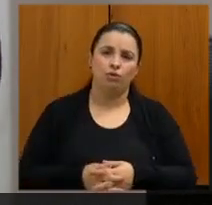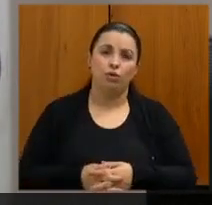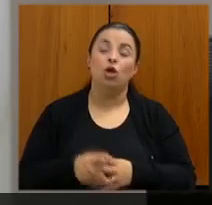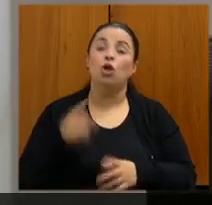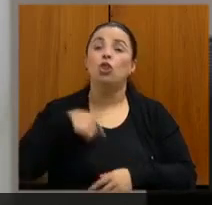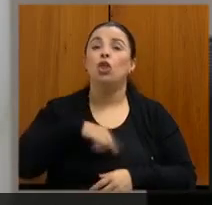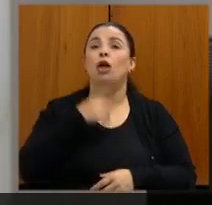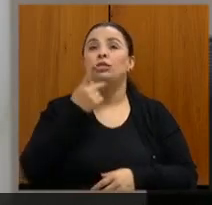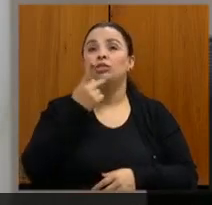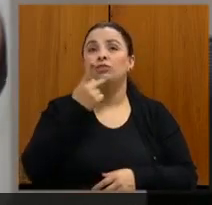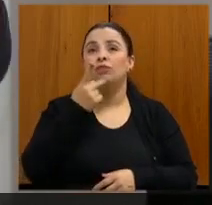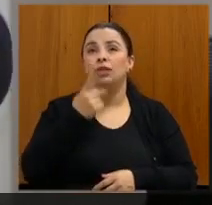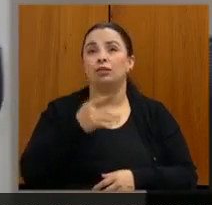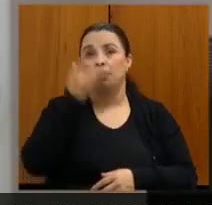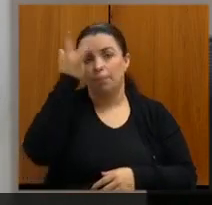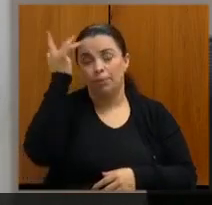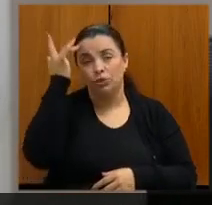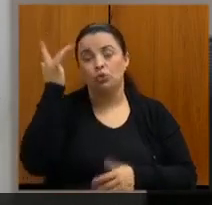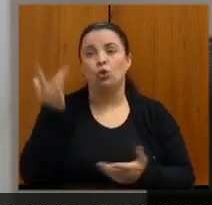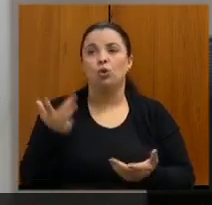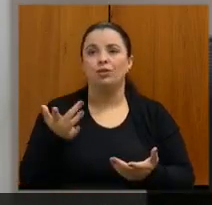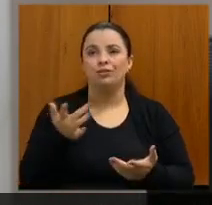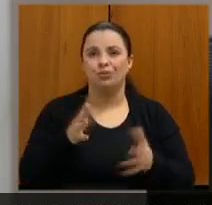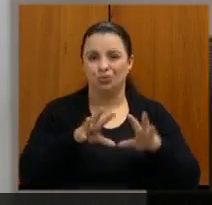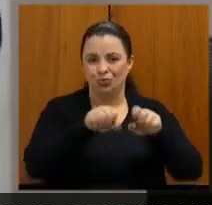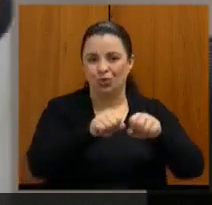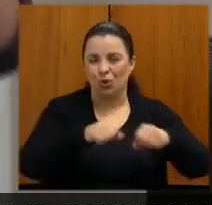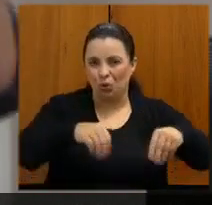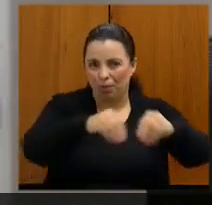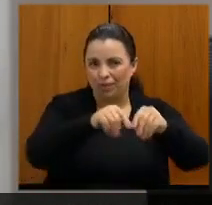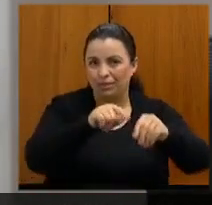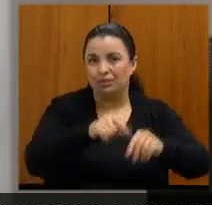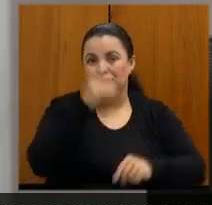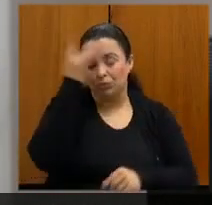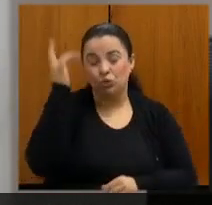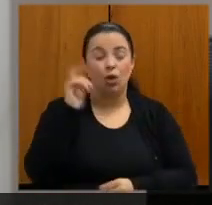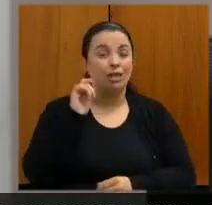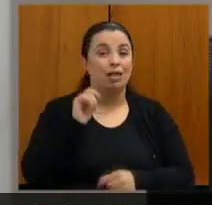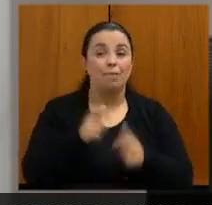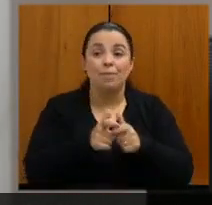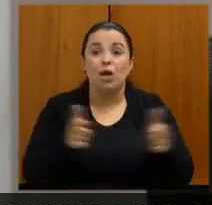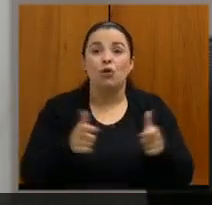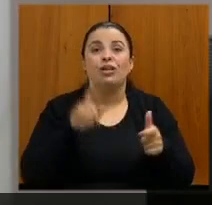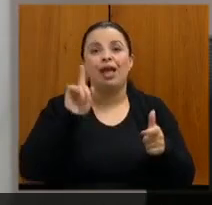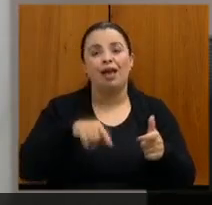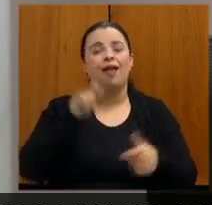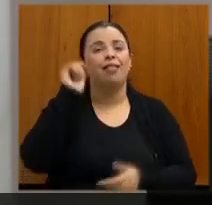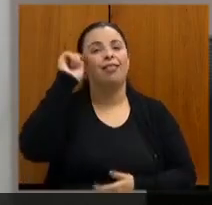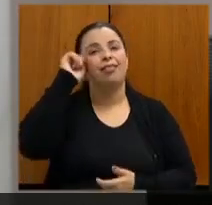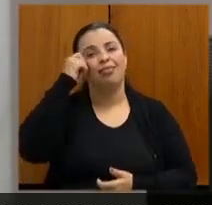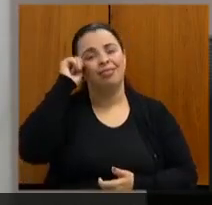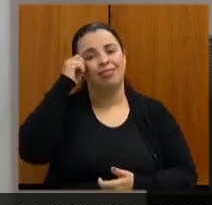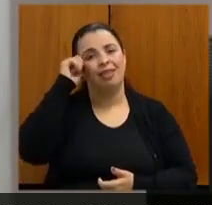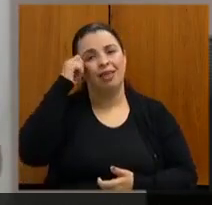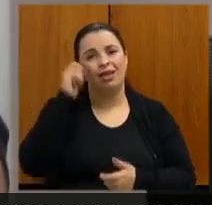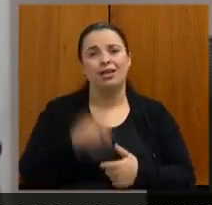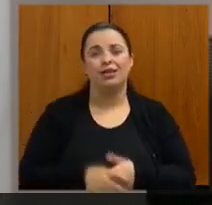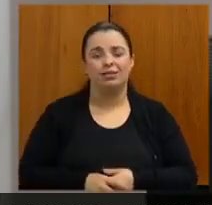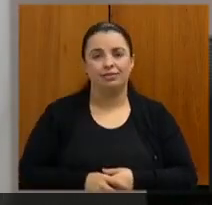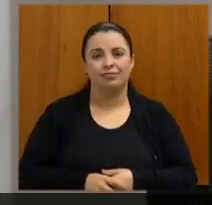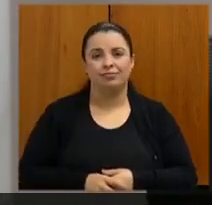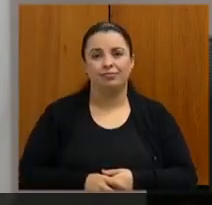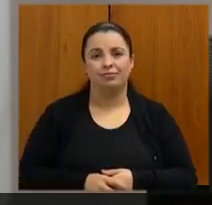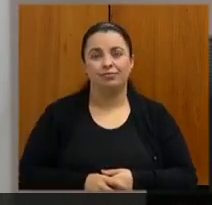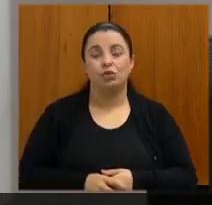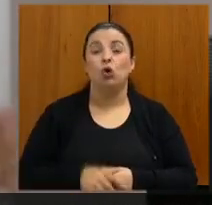pessoas majoritariamente negras no governo da população em situação de rua no no estado de